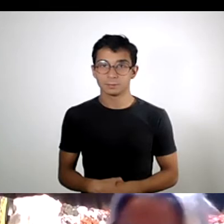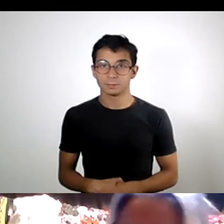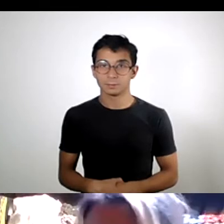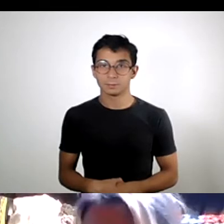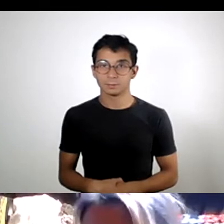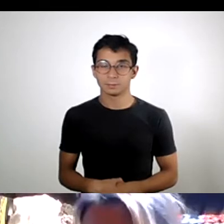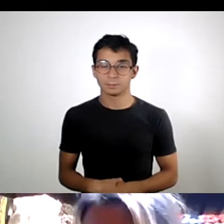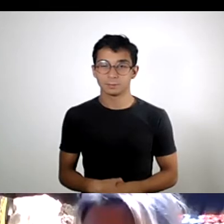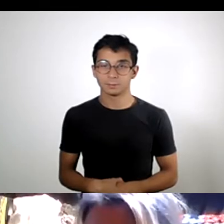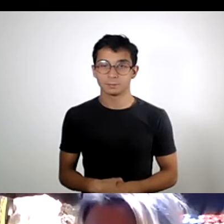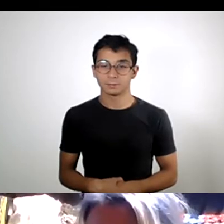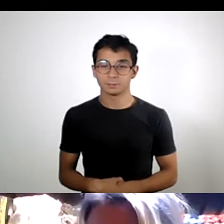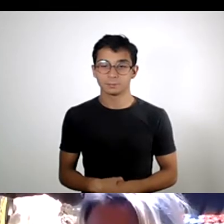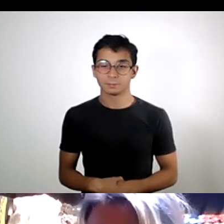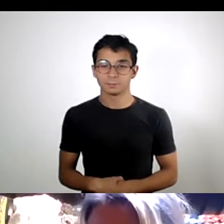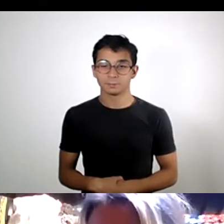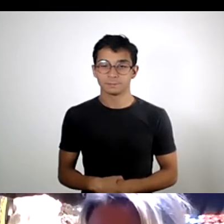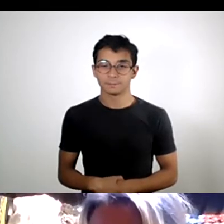Bom,